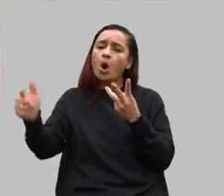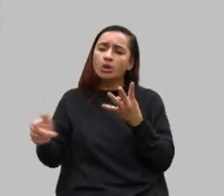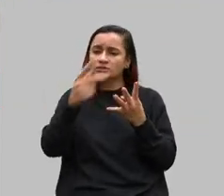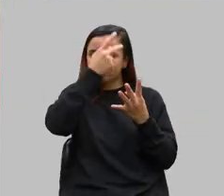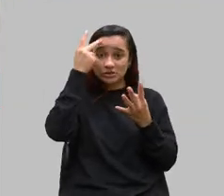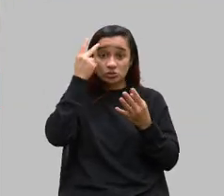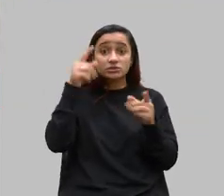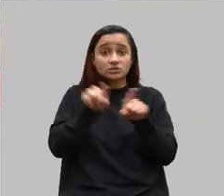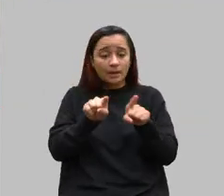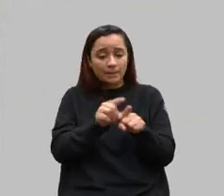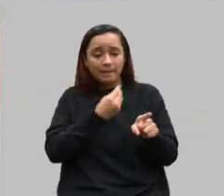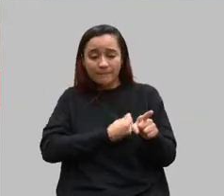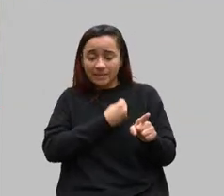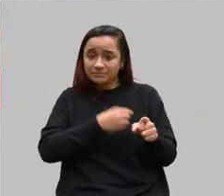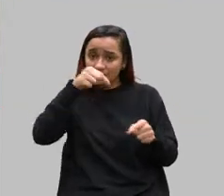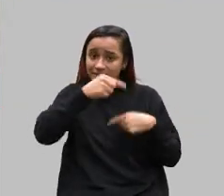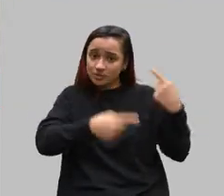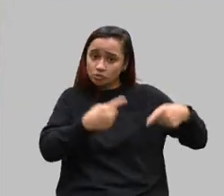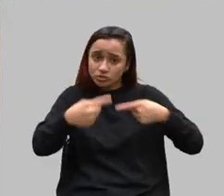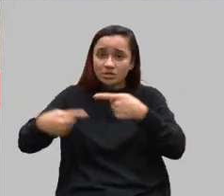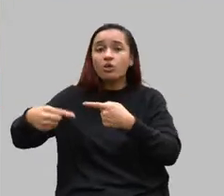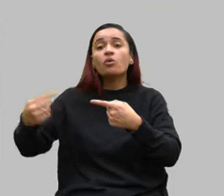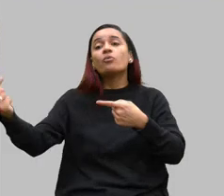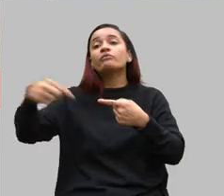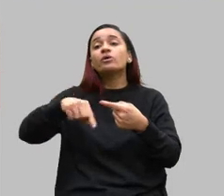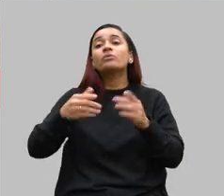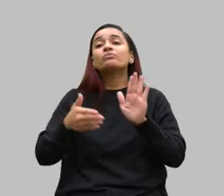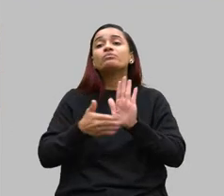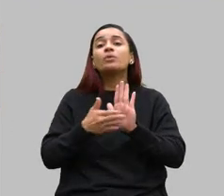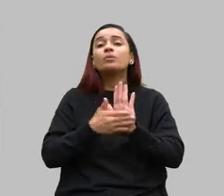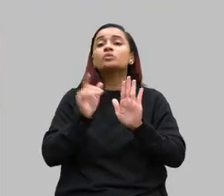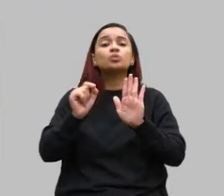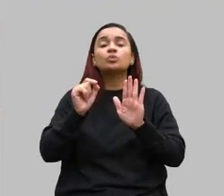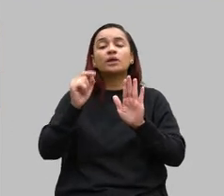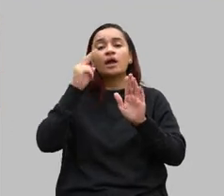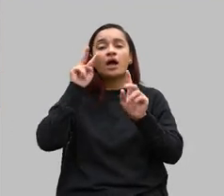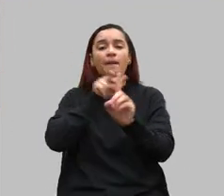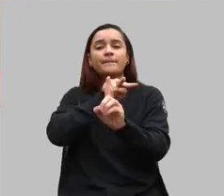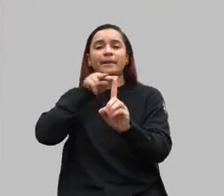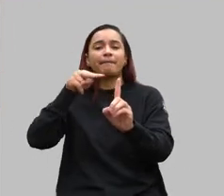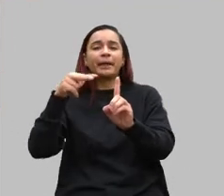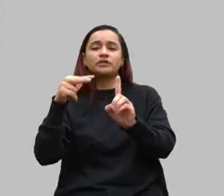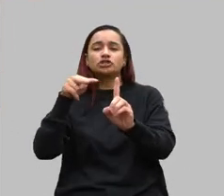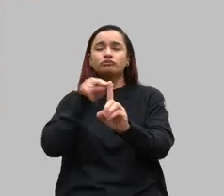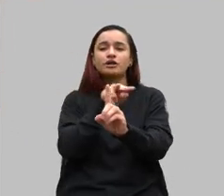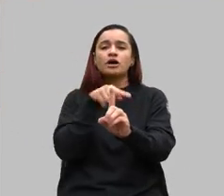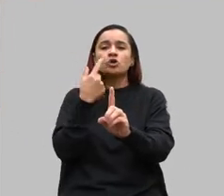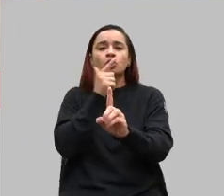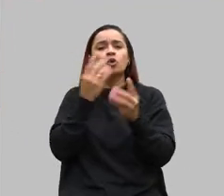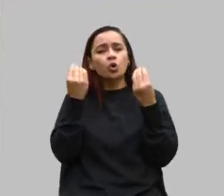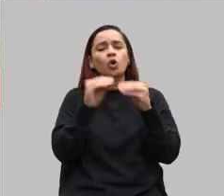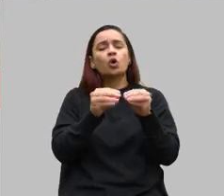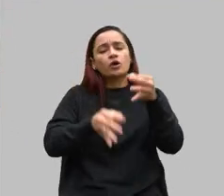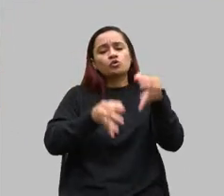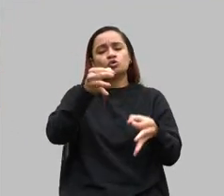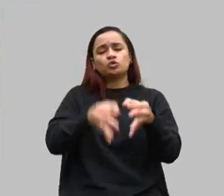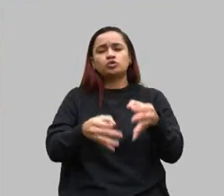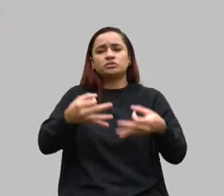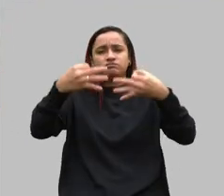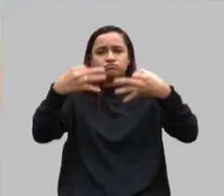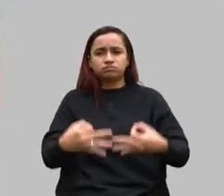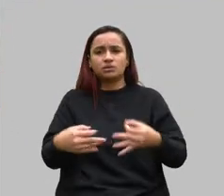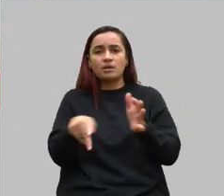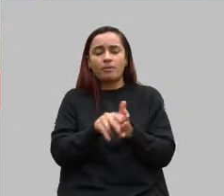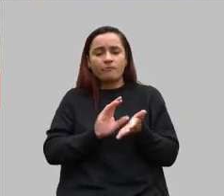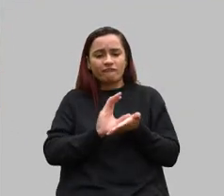mobilizar essa discussão trazem hoje de uma perspectiva de que a gente finalmente possa colocar a justiça do ponto de vista do investimento e